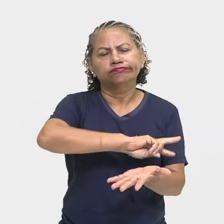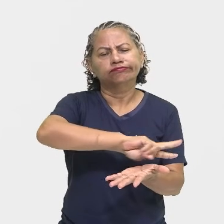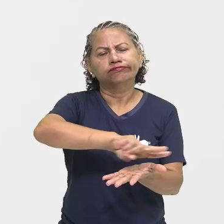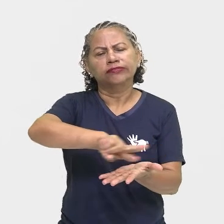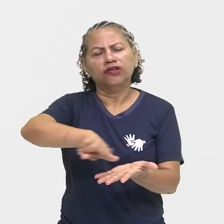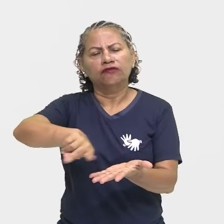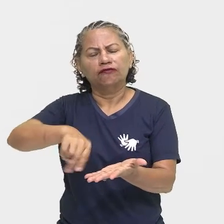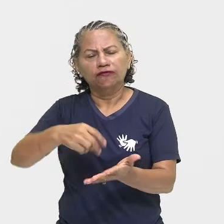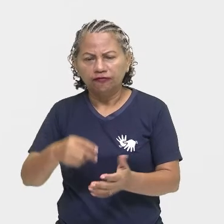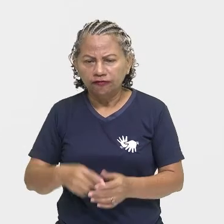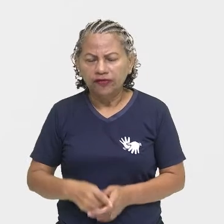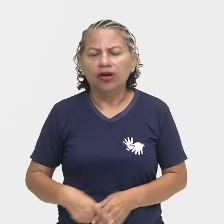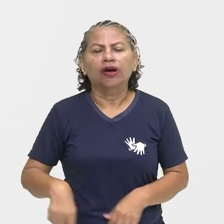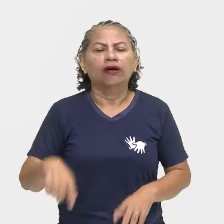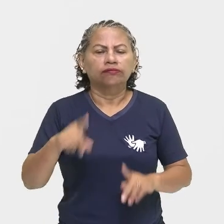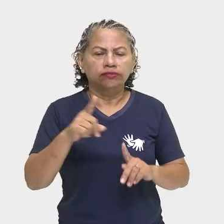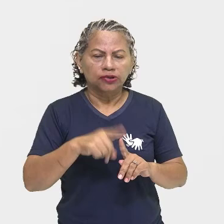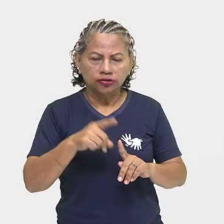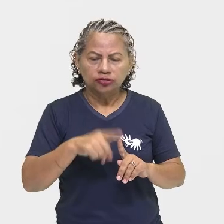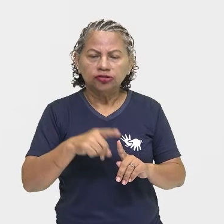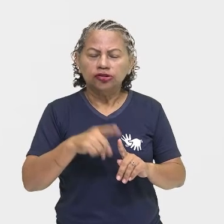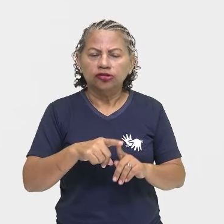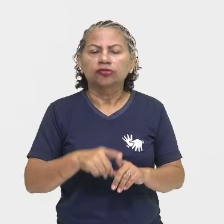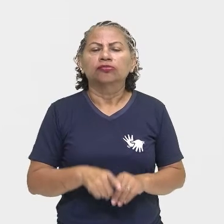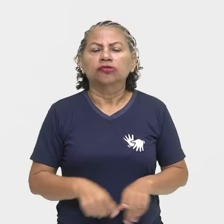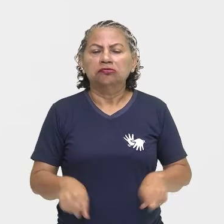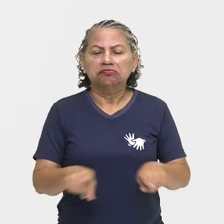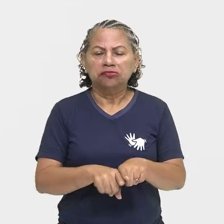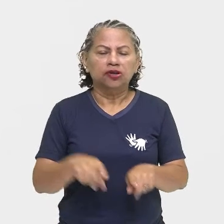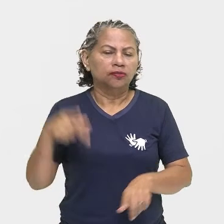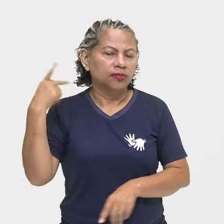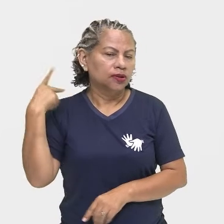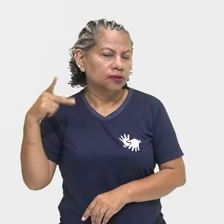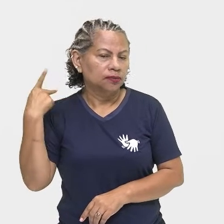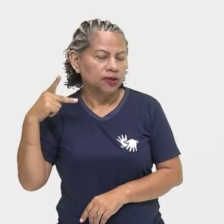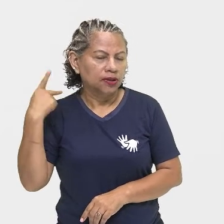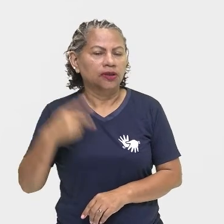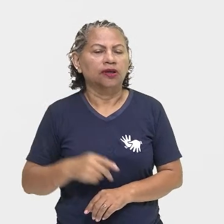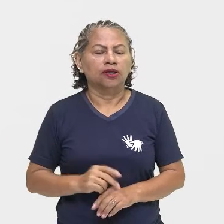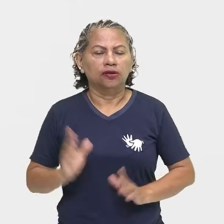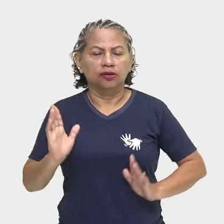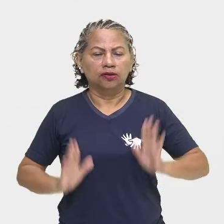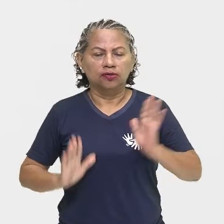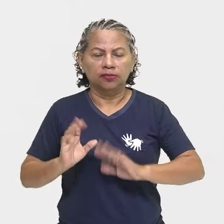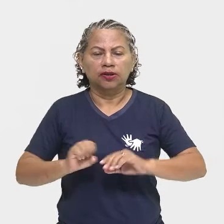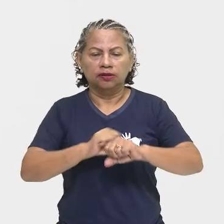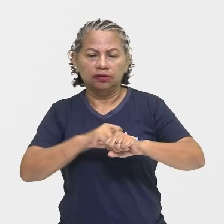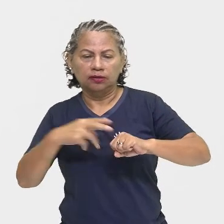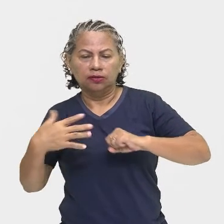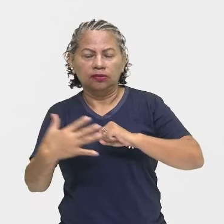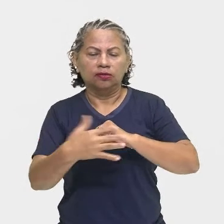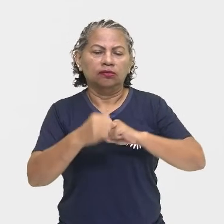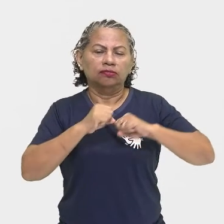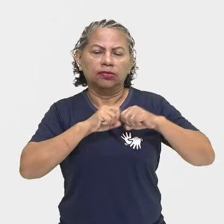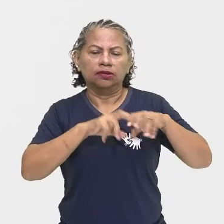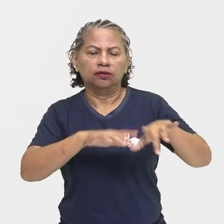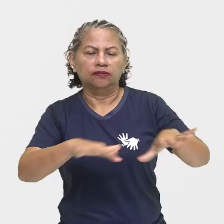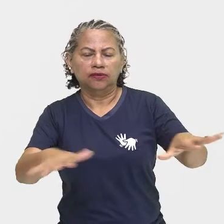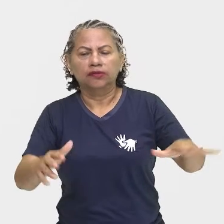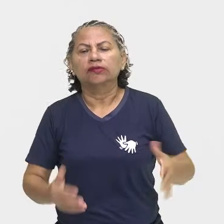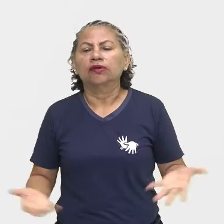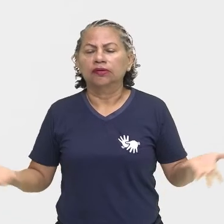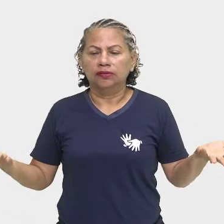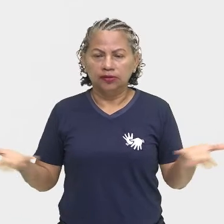de postagens a respeito de política e da pandemia do novo coronavírus. Até